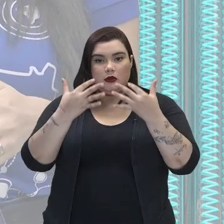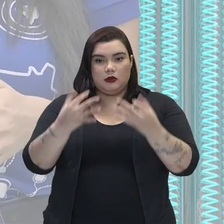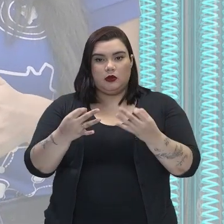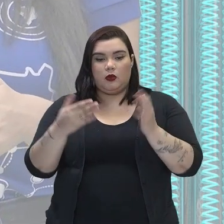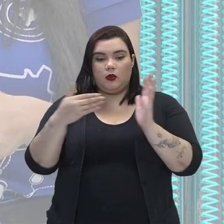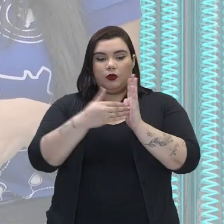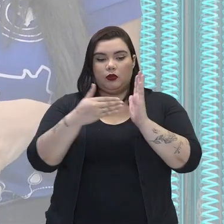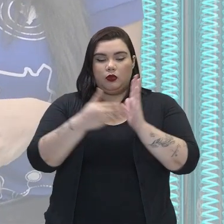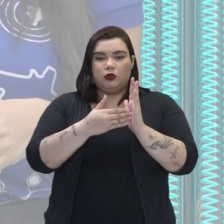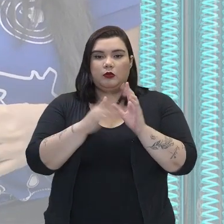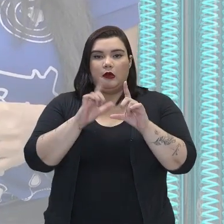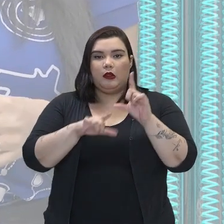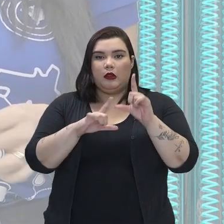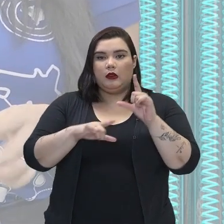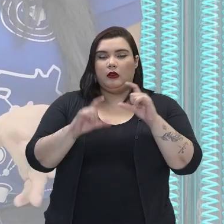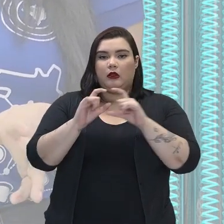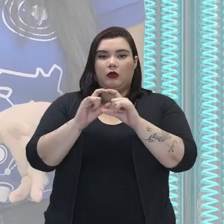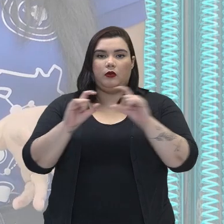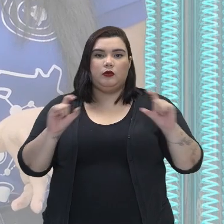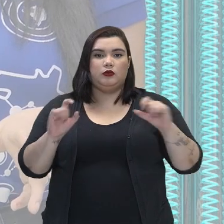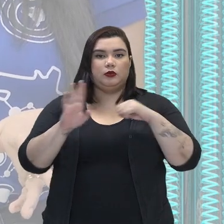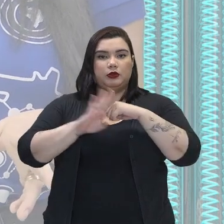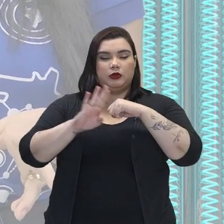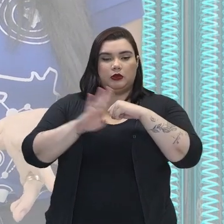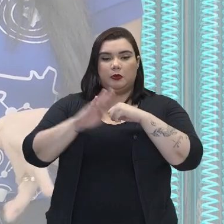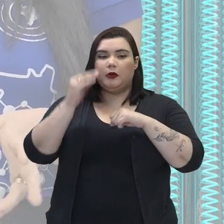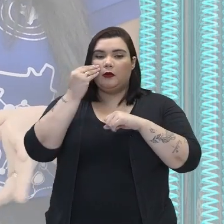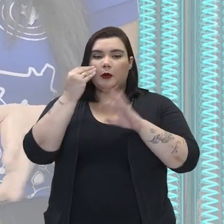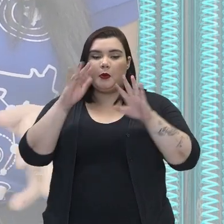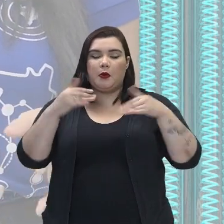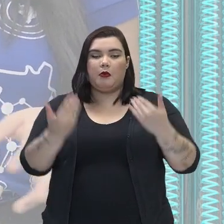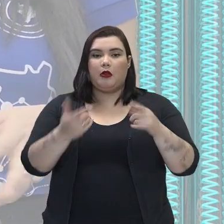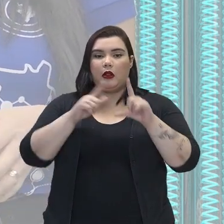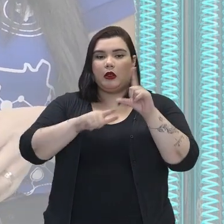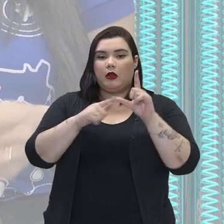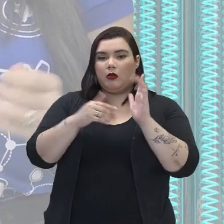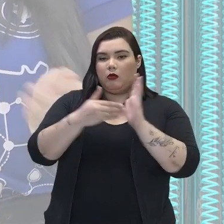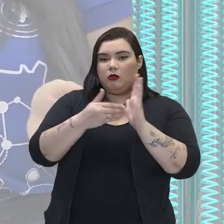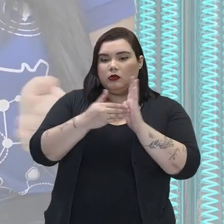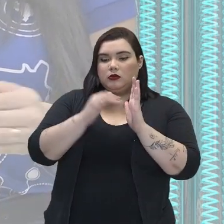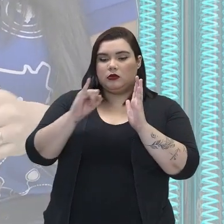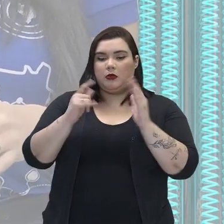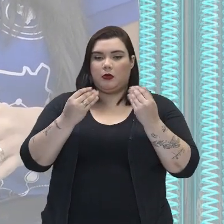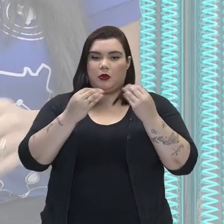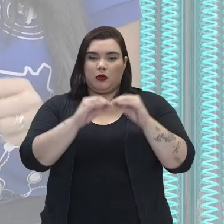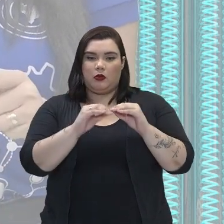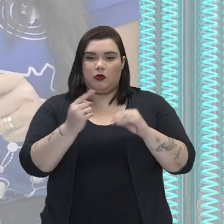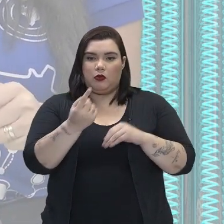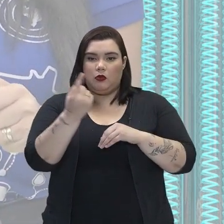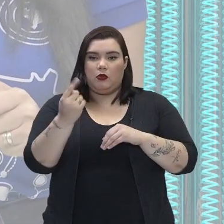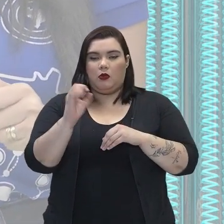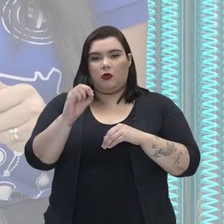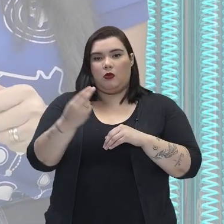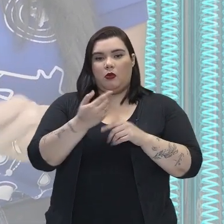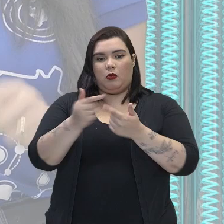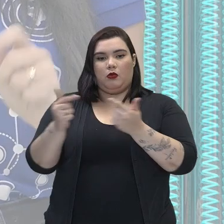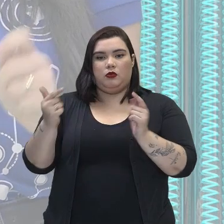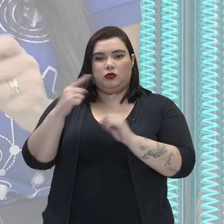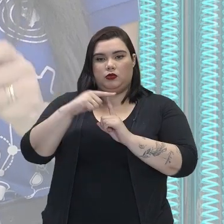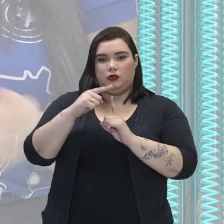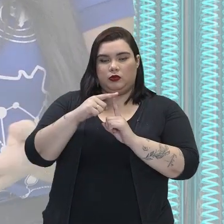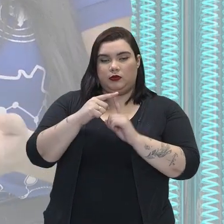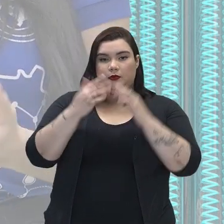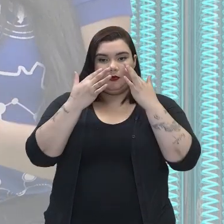finalzinho do substantivo, para ver como ele termina, para ver se ele vai receber só S mesmo, ou as outras opções que nós vamos ter